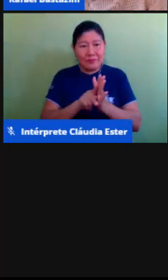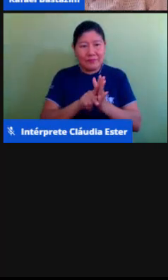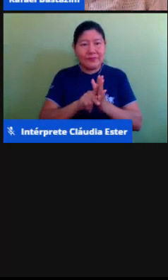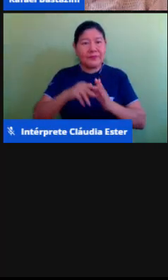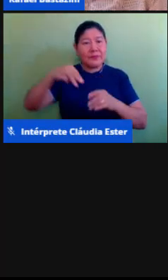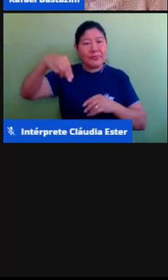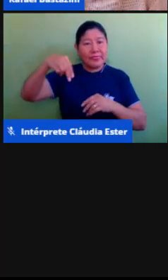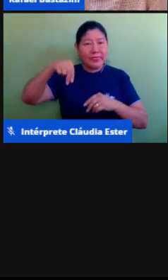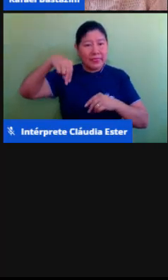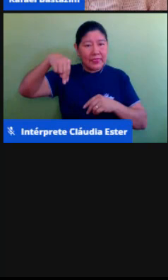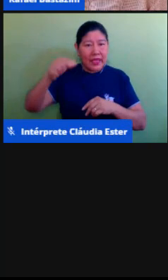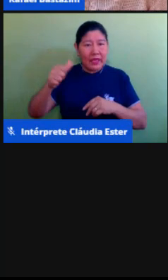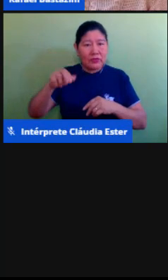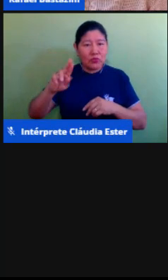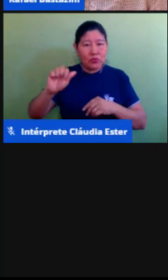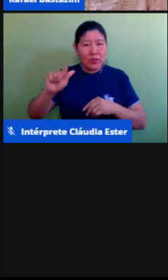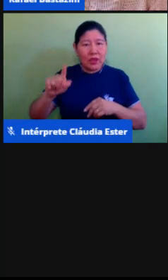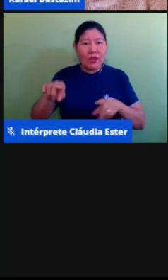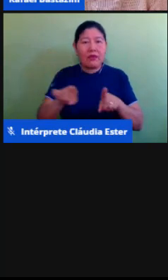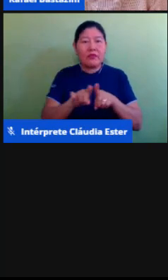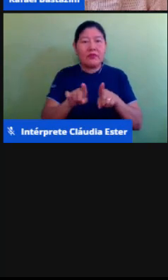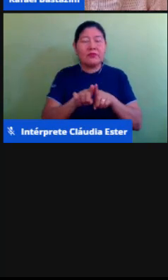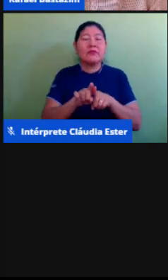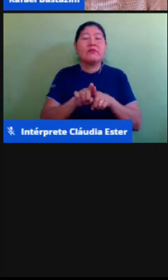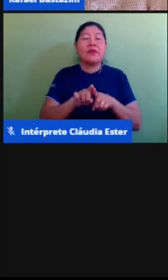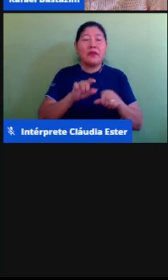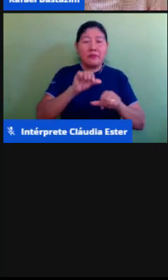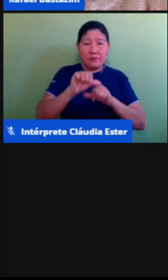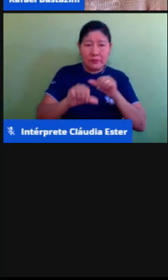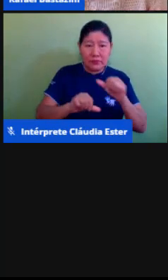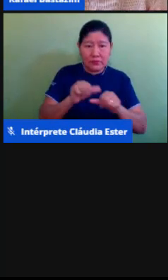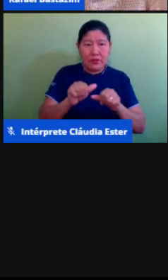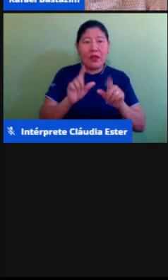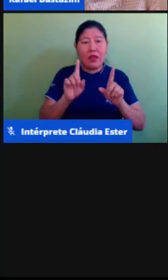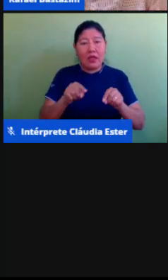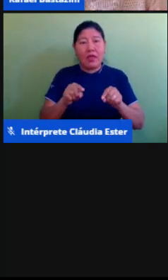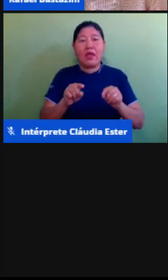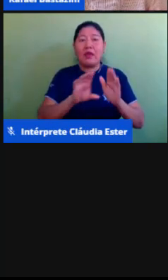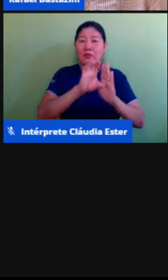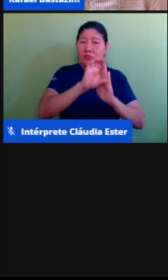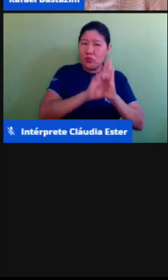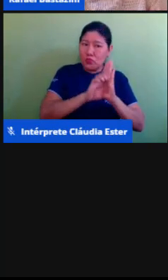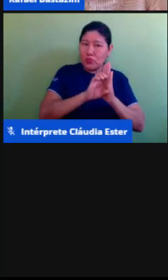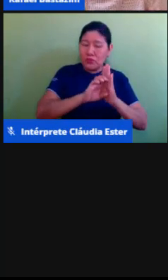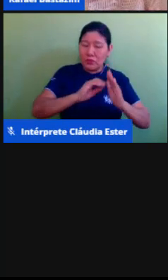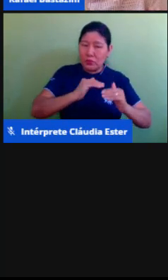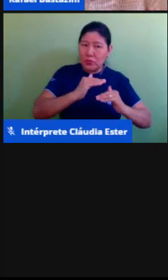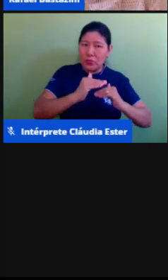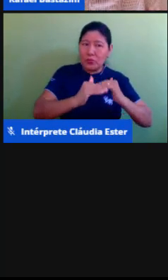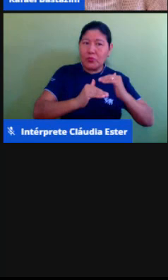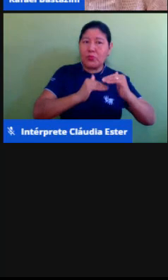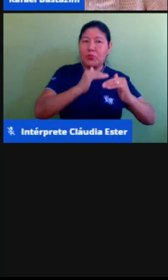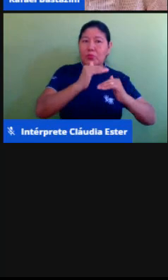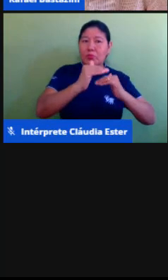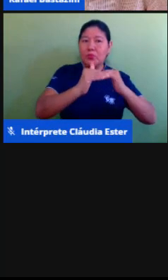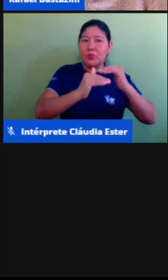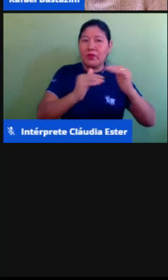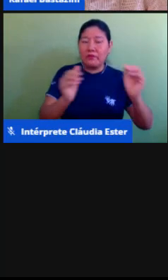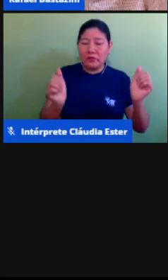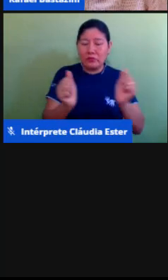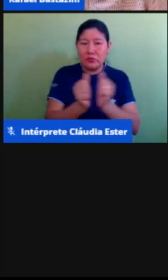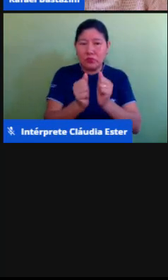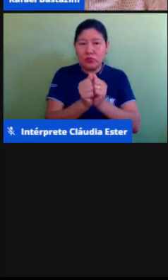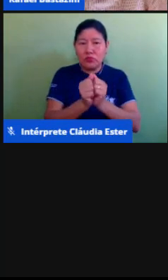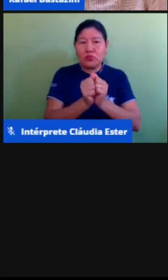Então, percebam, é uma concepção que avançou, que contribuiu com o pensamento geográfico e, sobretudo,